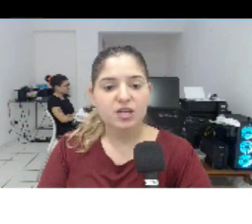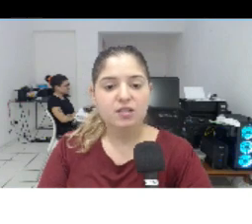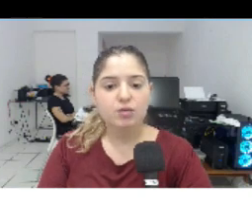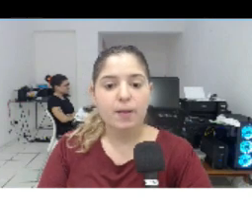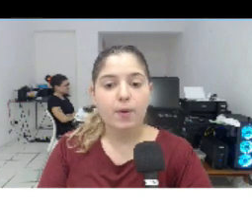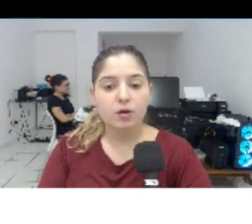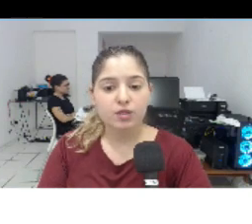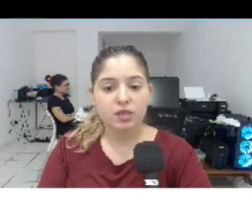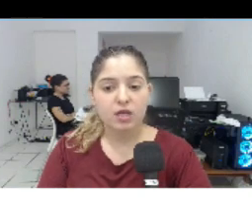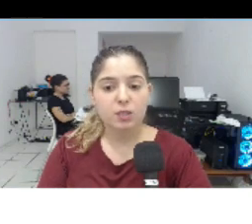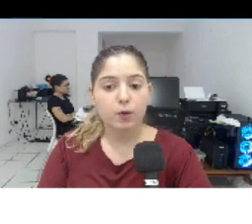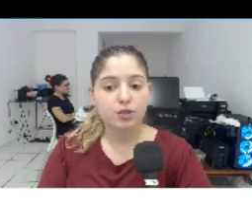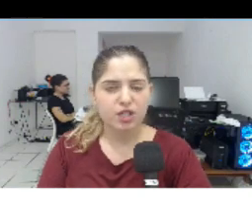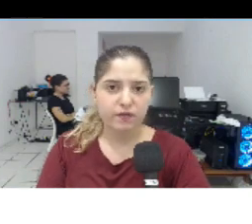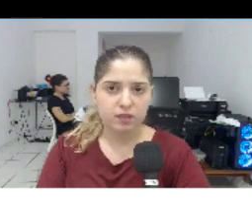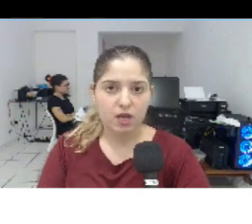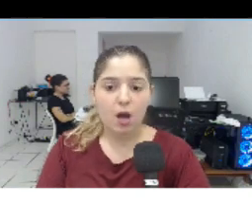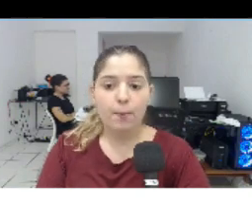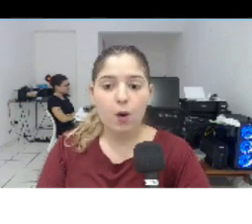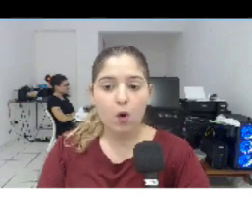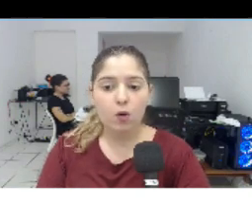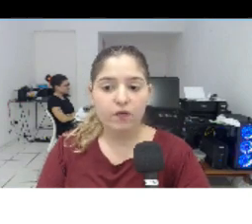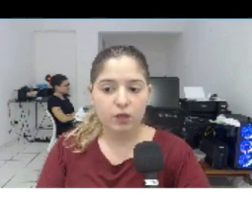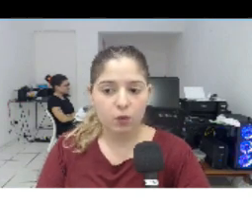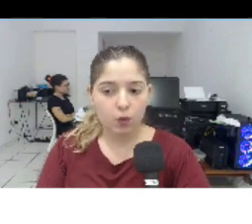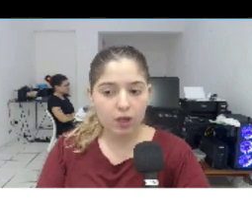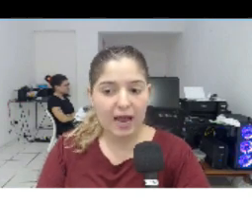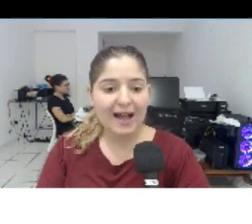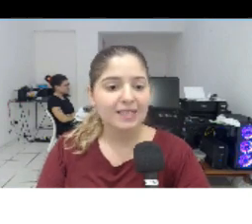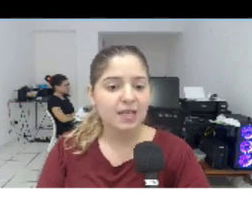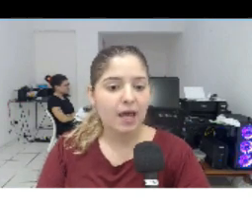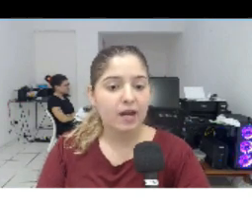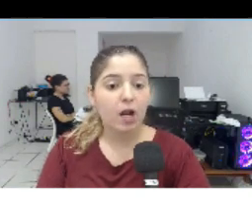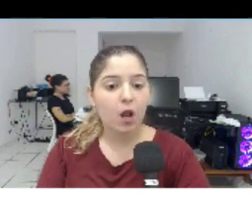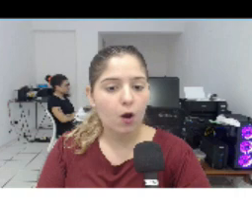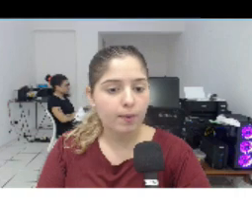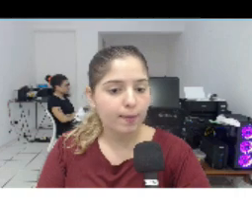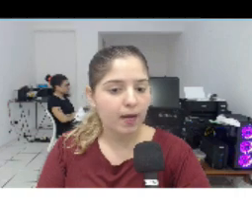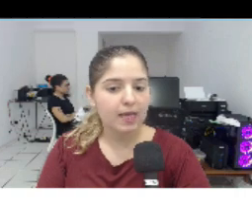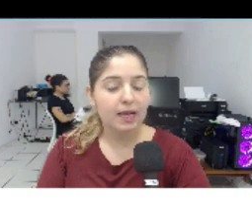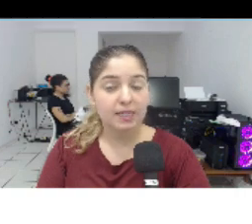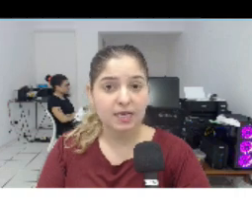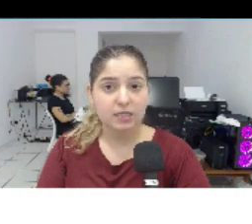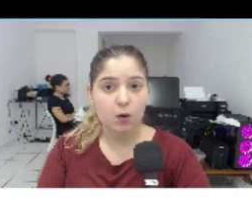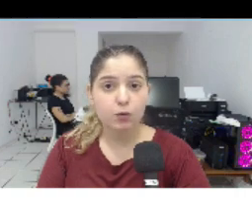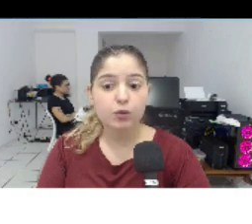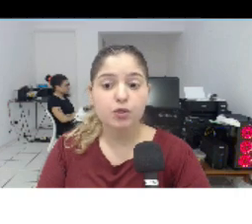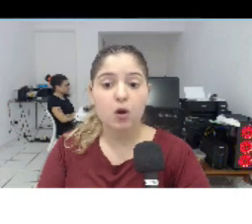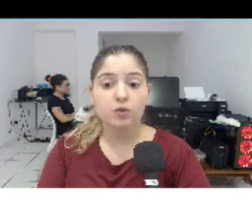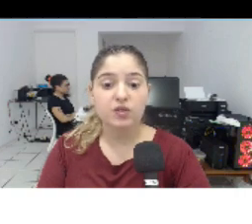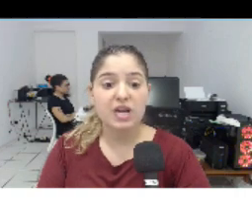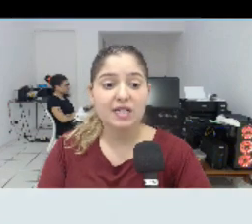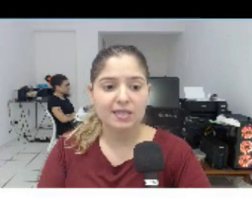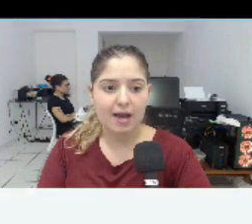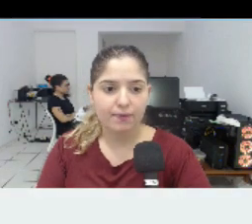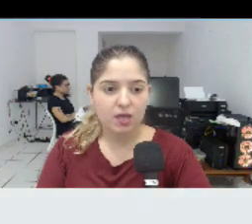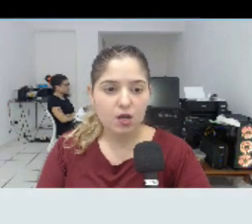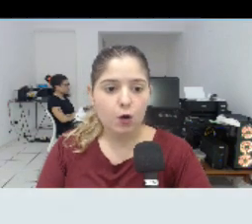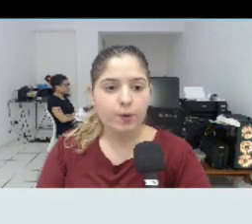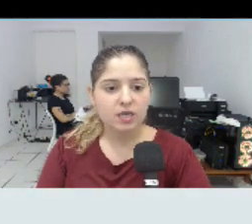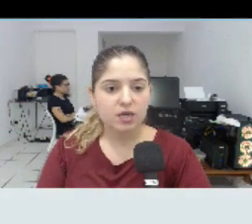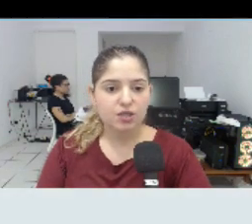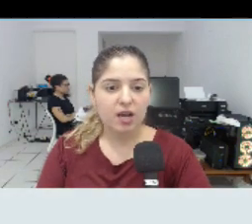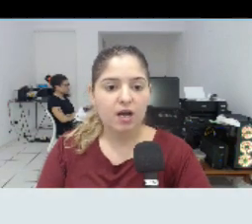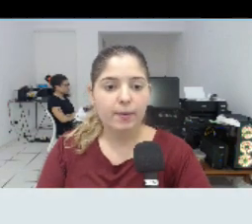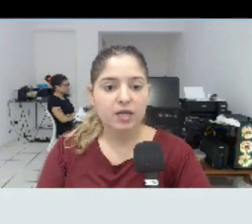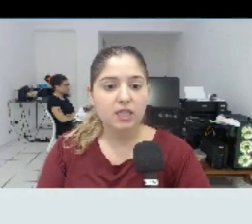A taxação de apostas esportivas por governo Lula acelera lobby pela legalização dos jogos de azar.